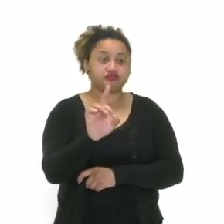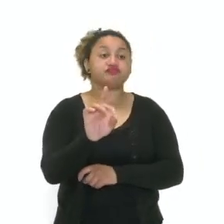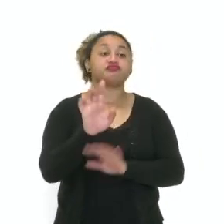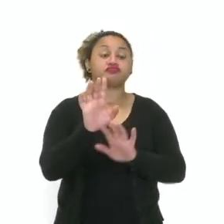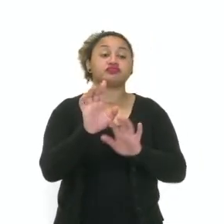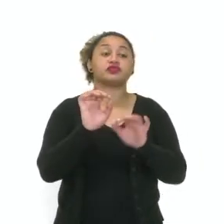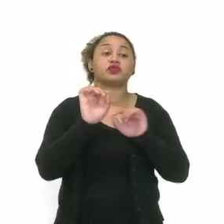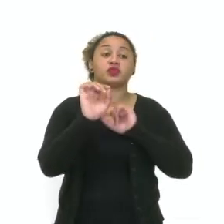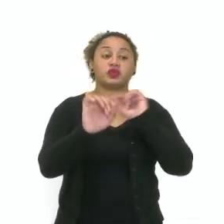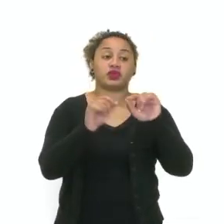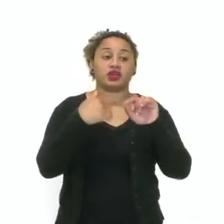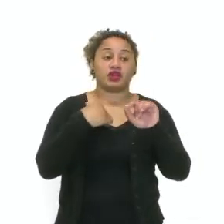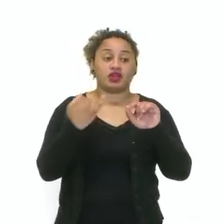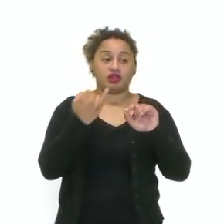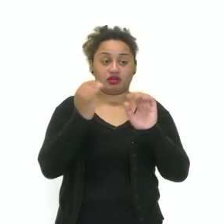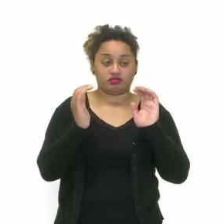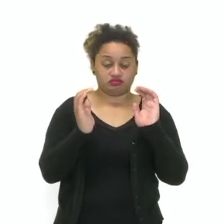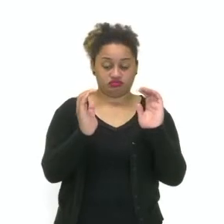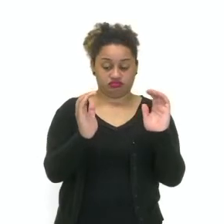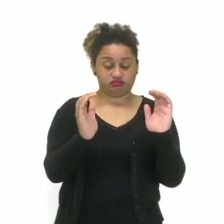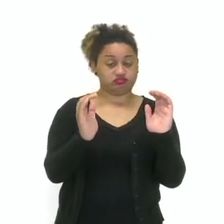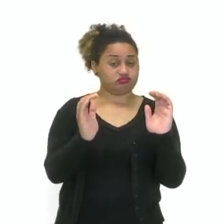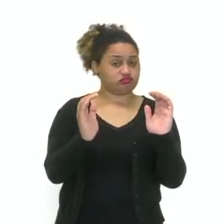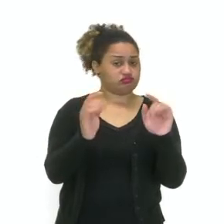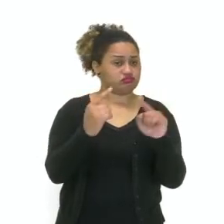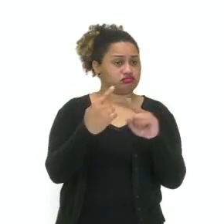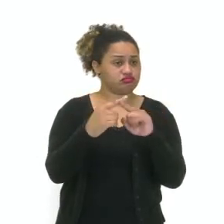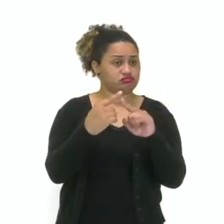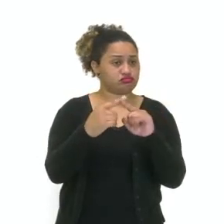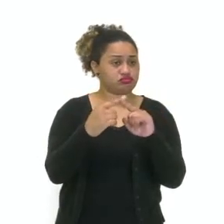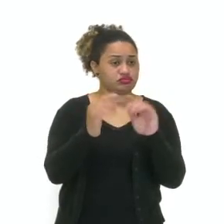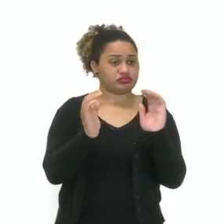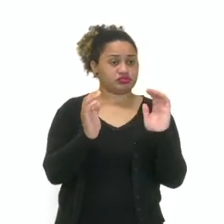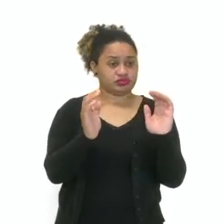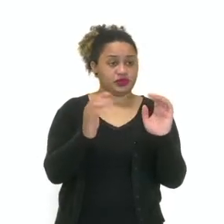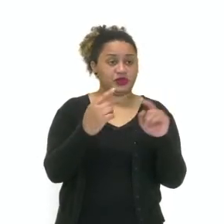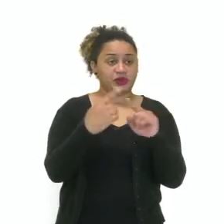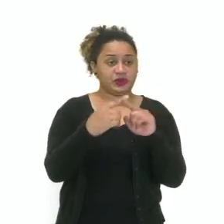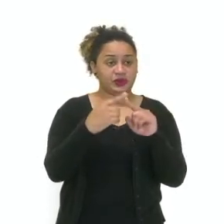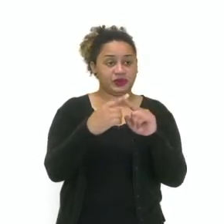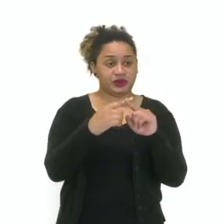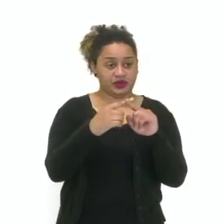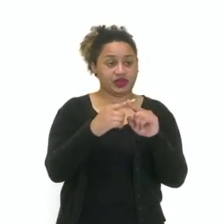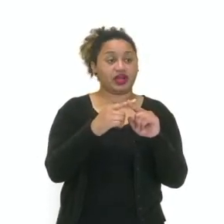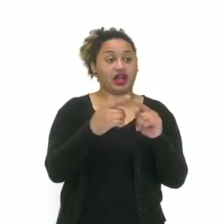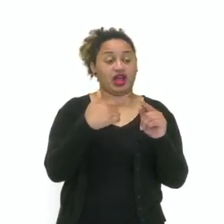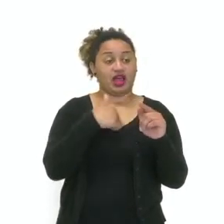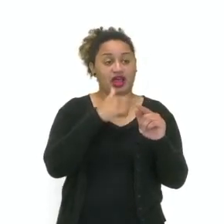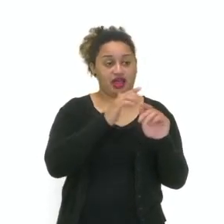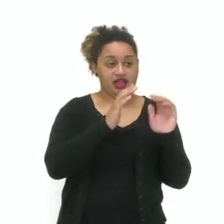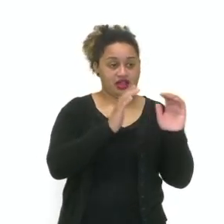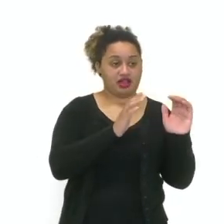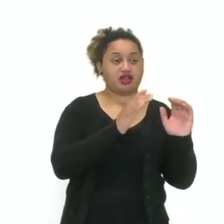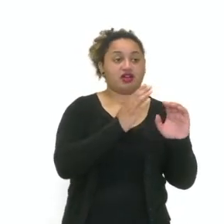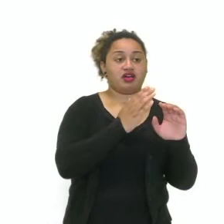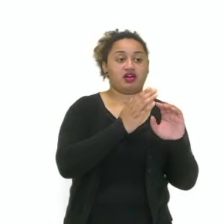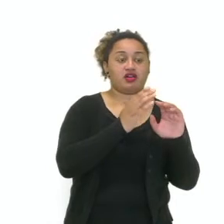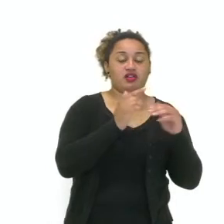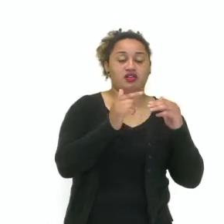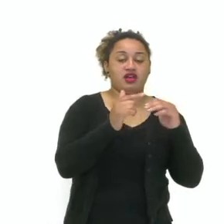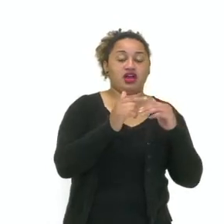certo? Veja que eu coloquei entre parênteses. Por que eu coloquei entre parênteses? Porque era a função